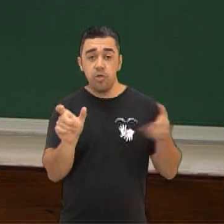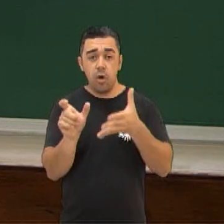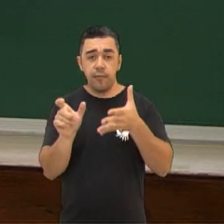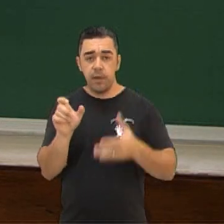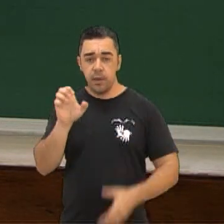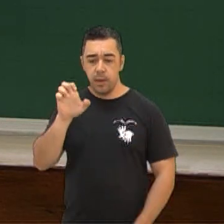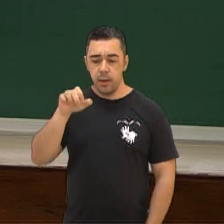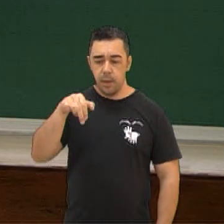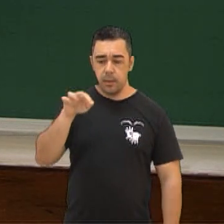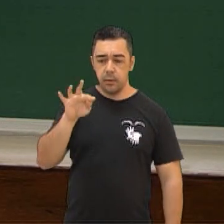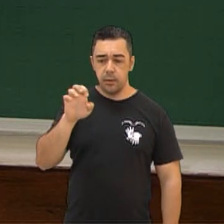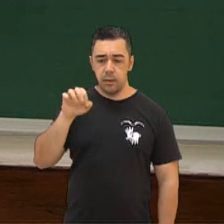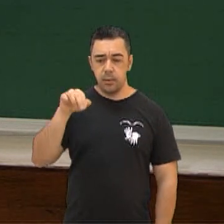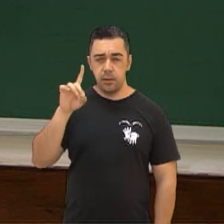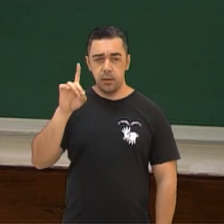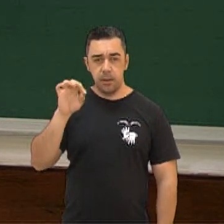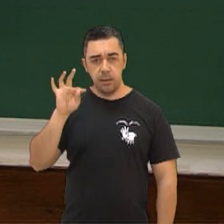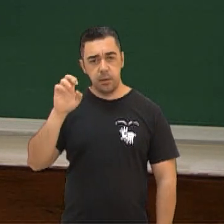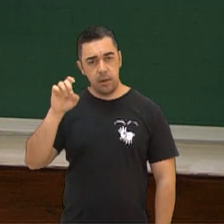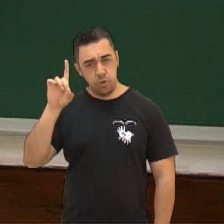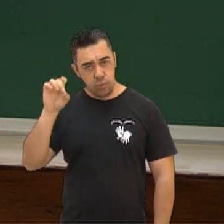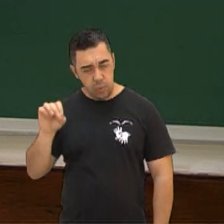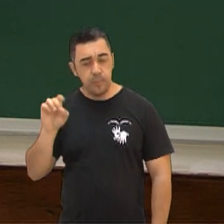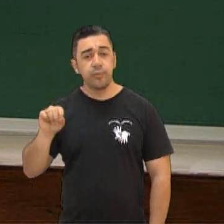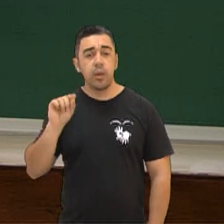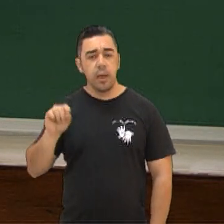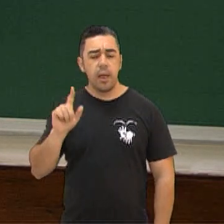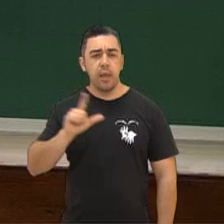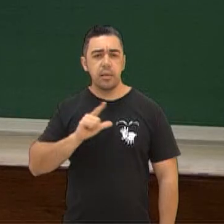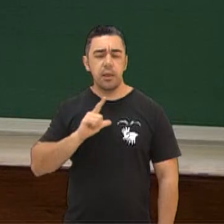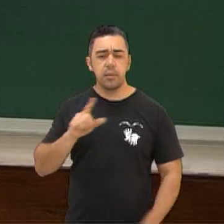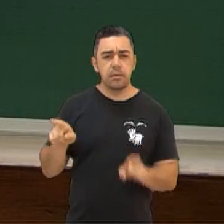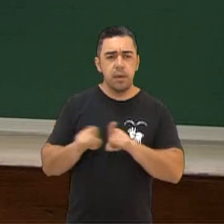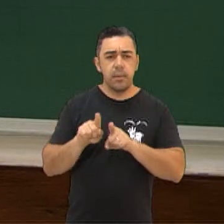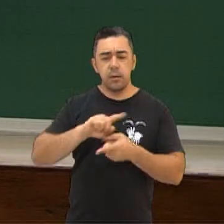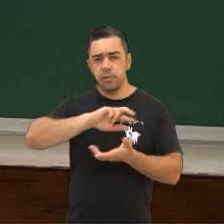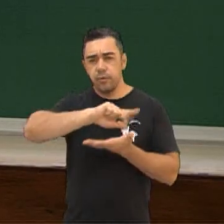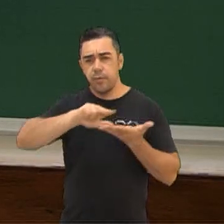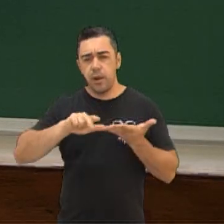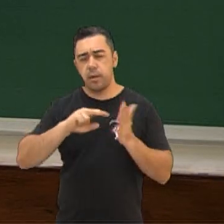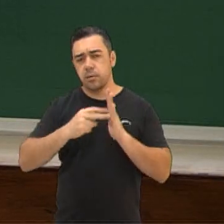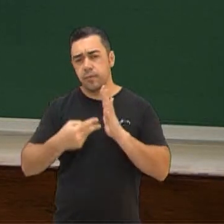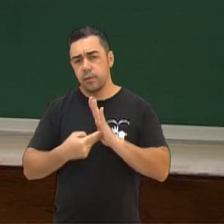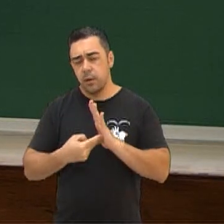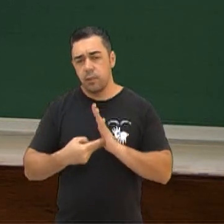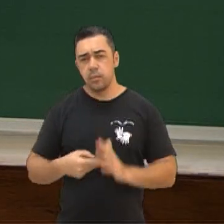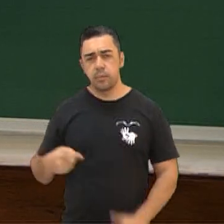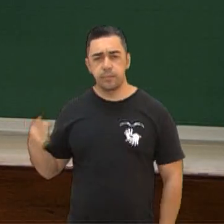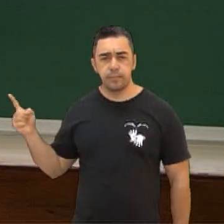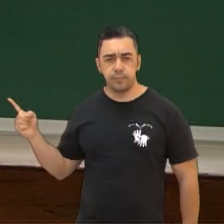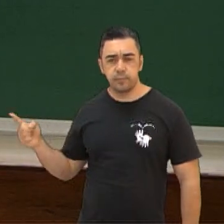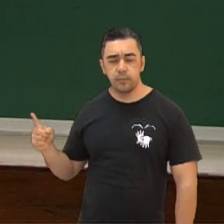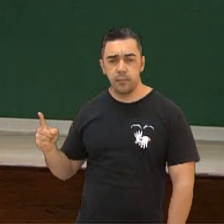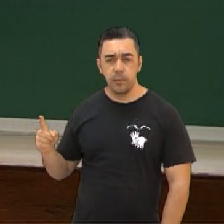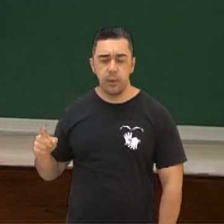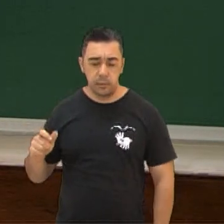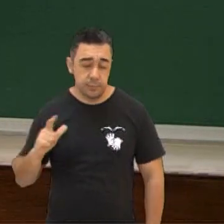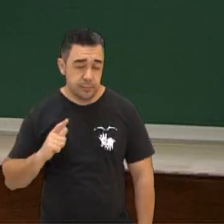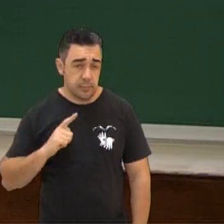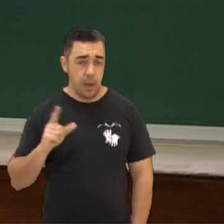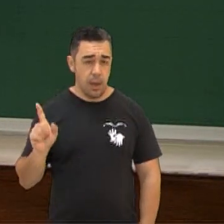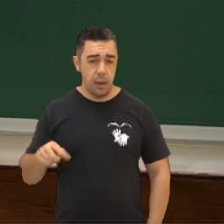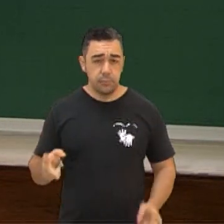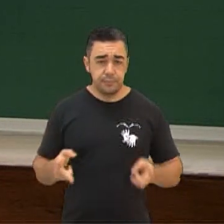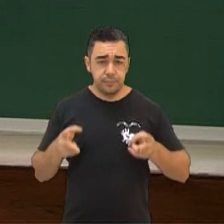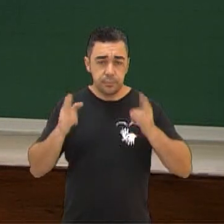e tecido concebido polissemicamente, com seus múltiplos sentidos. Aqui, nesse recorte que nós